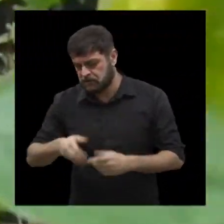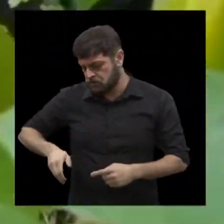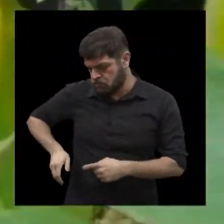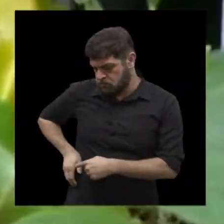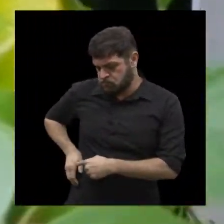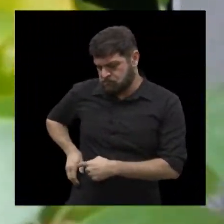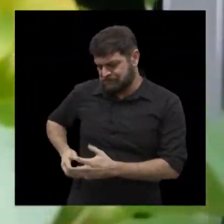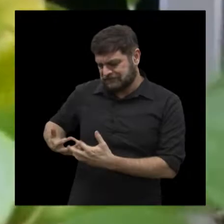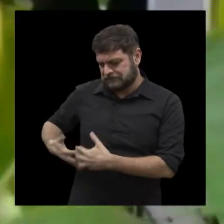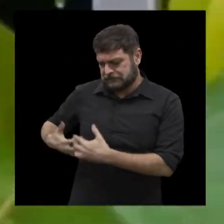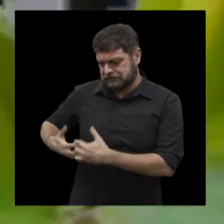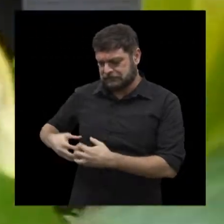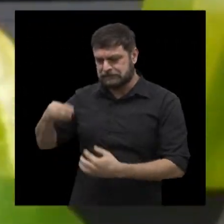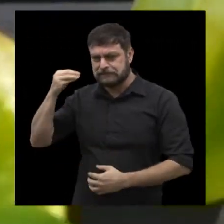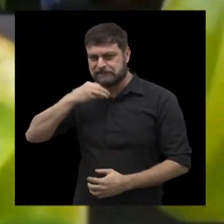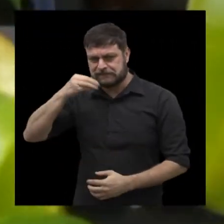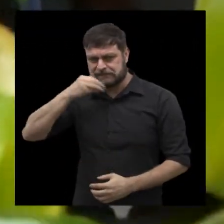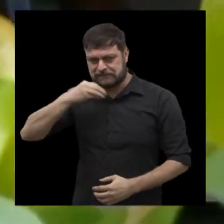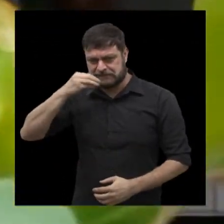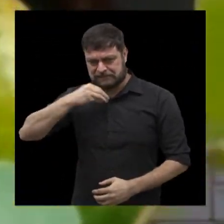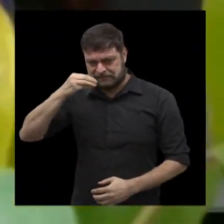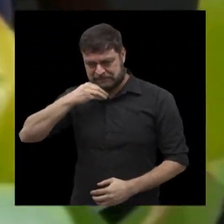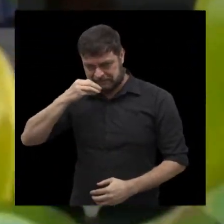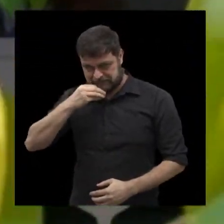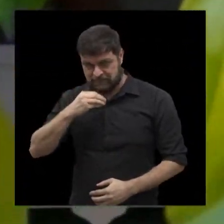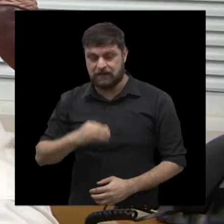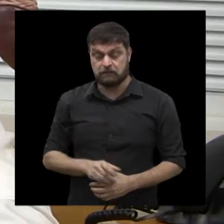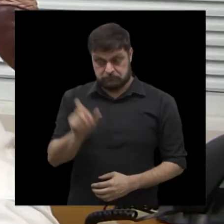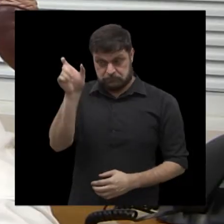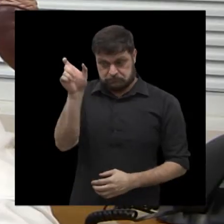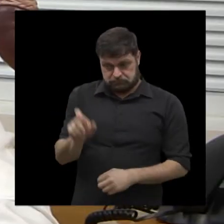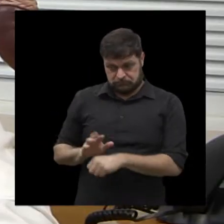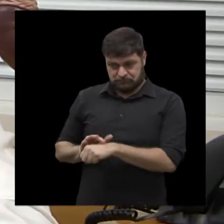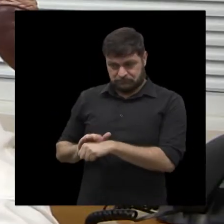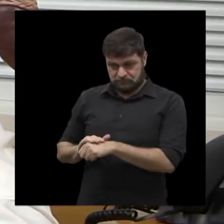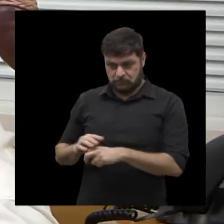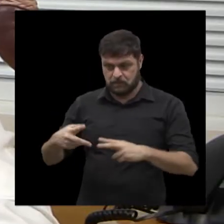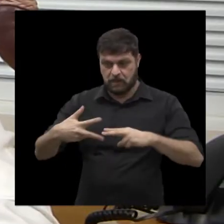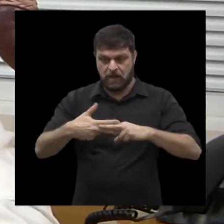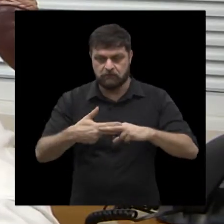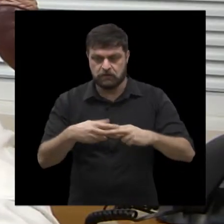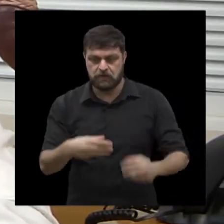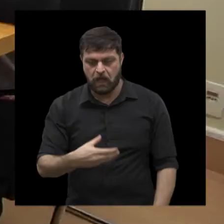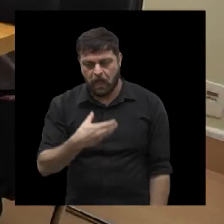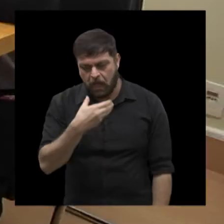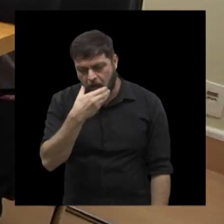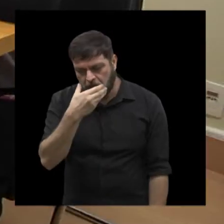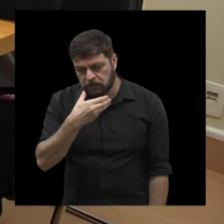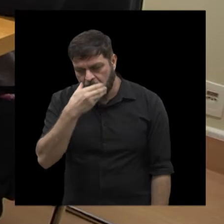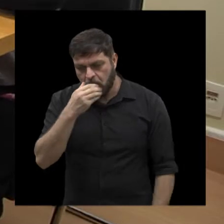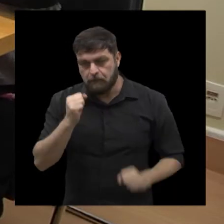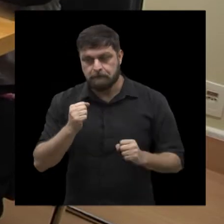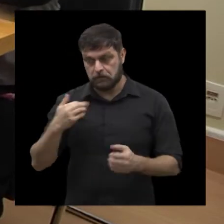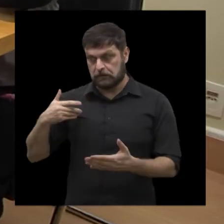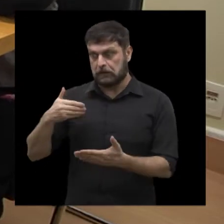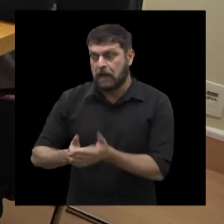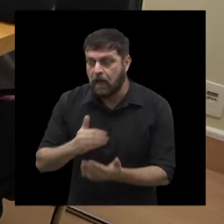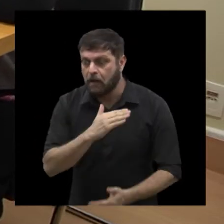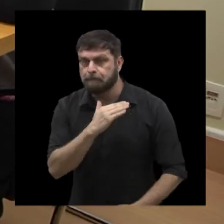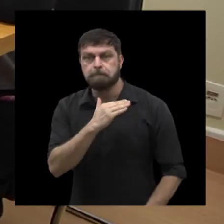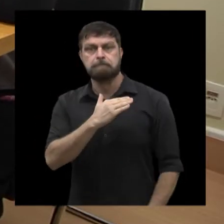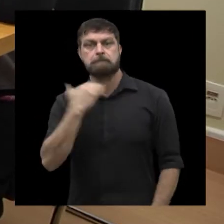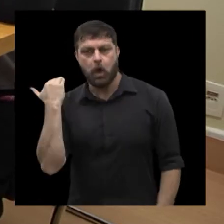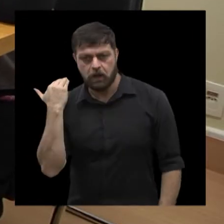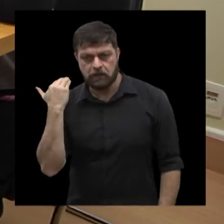renal, que é o de filtração muito baixo, comendo essa fruta pode levar até a morte. Já ouvi